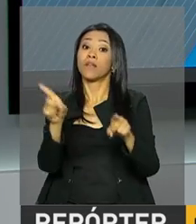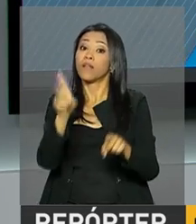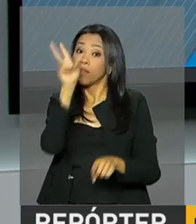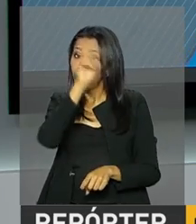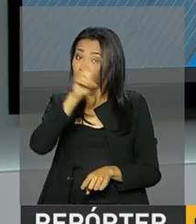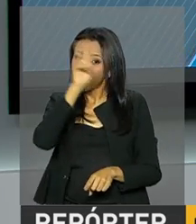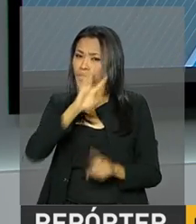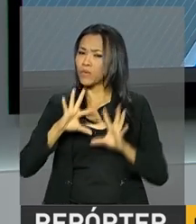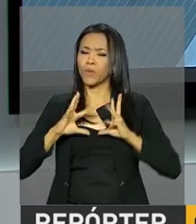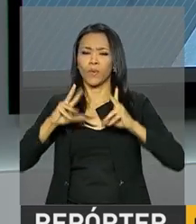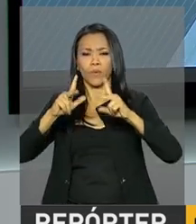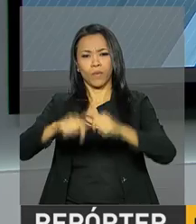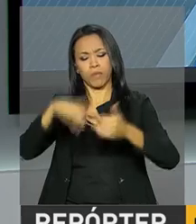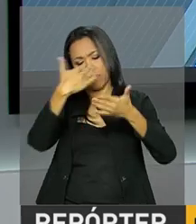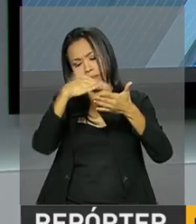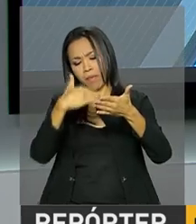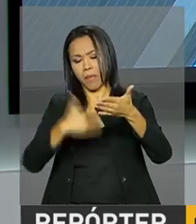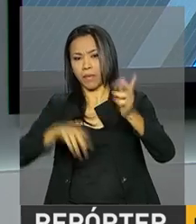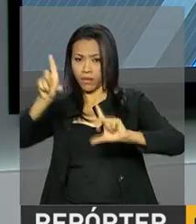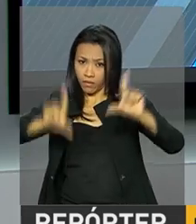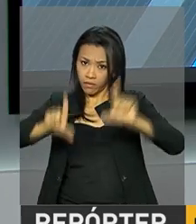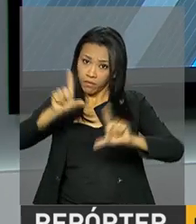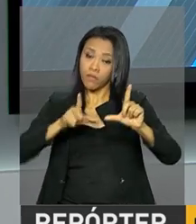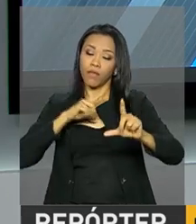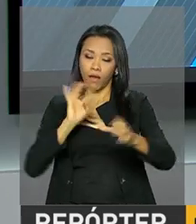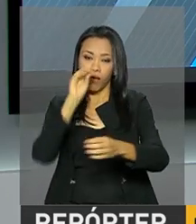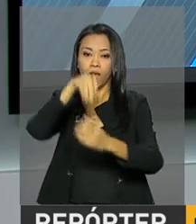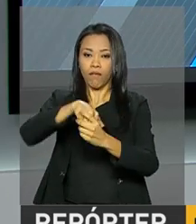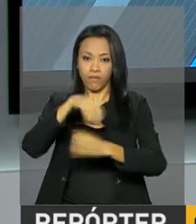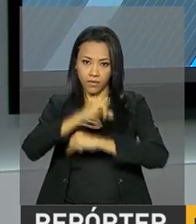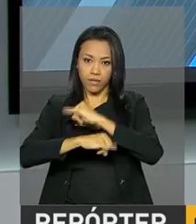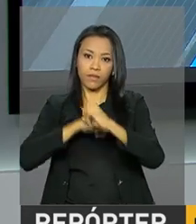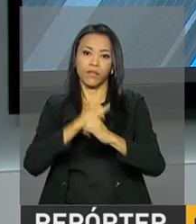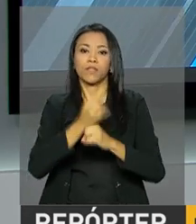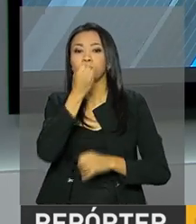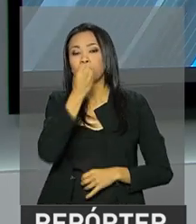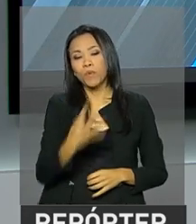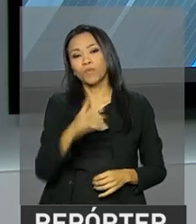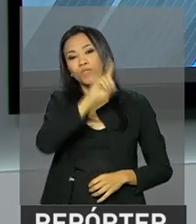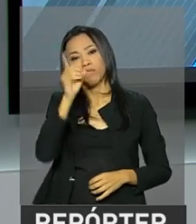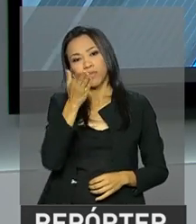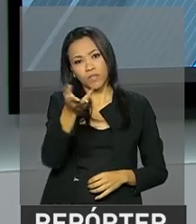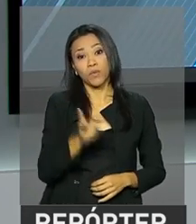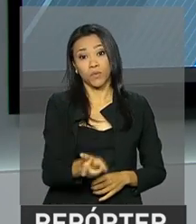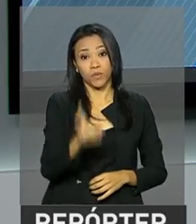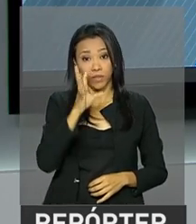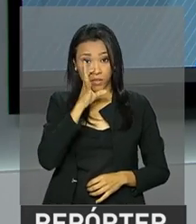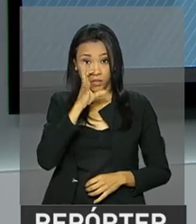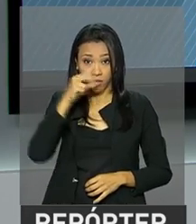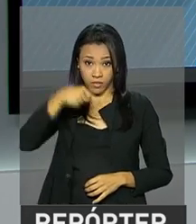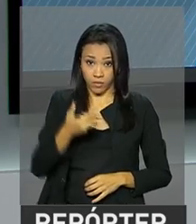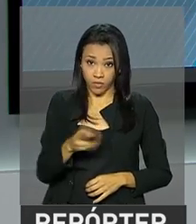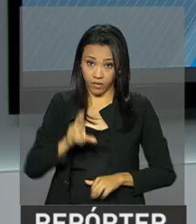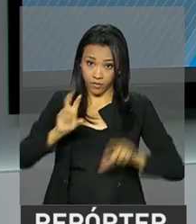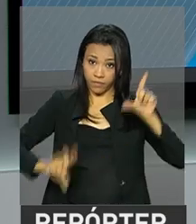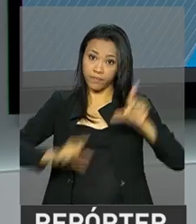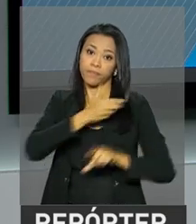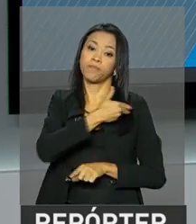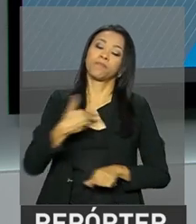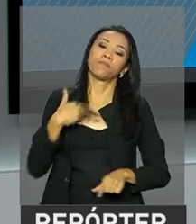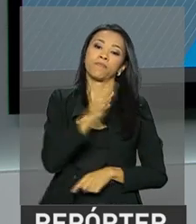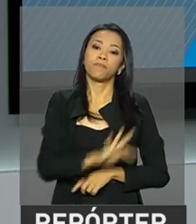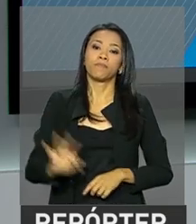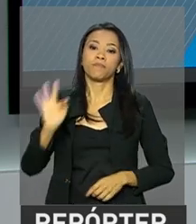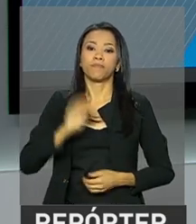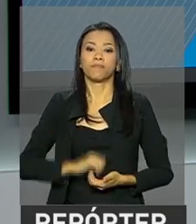toda a programação também está na internet um bom dia para você e continue com a gente aqui na nbr a tv do governo